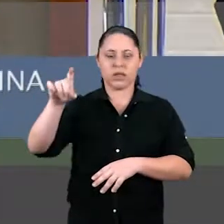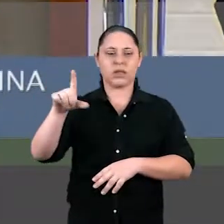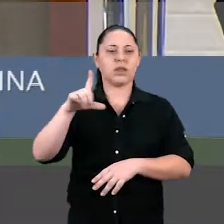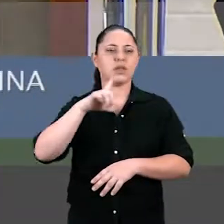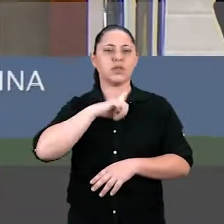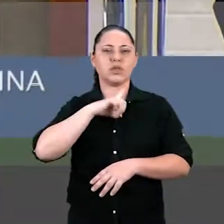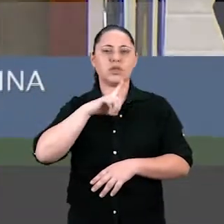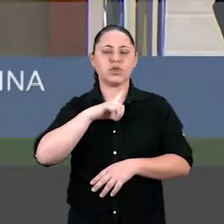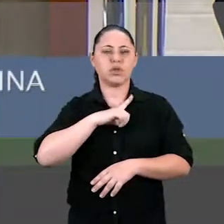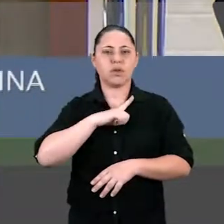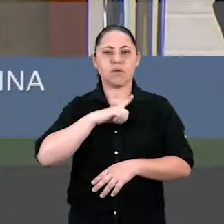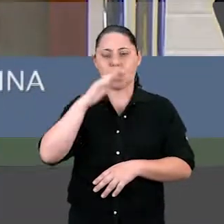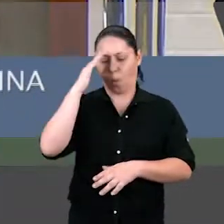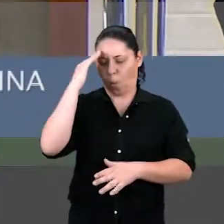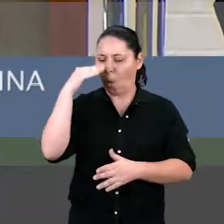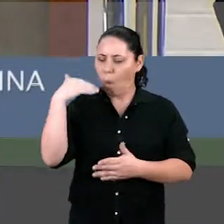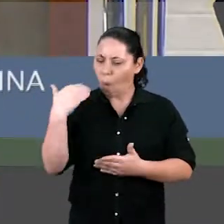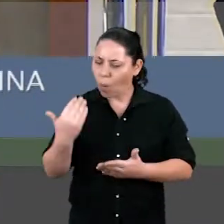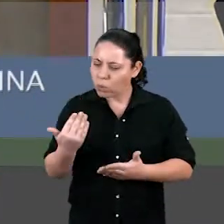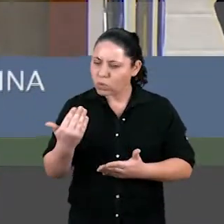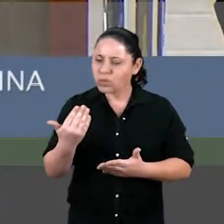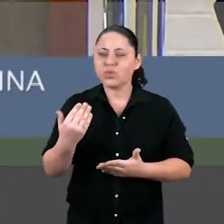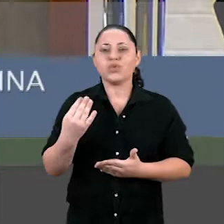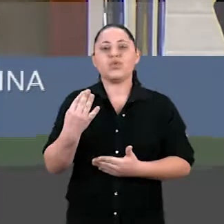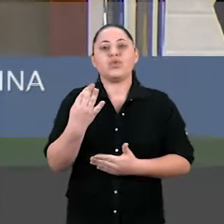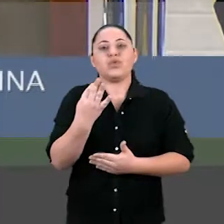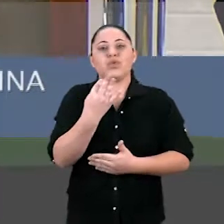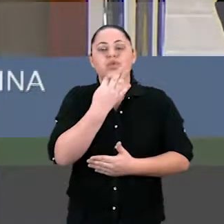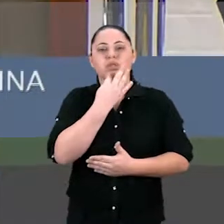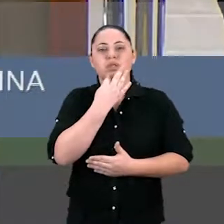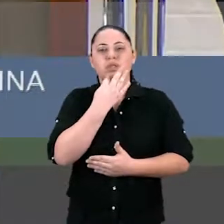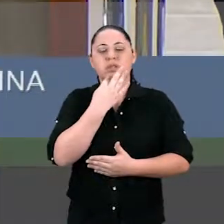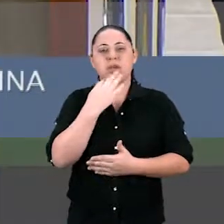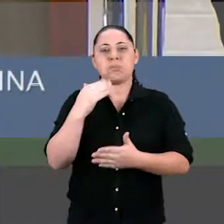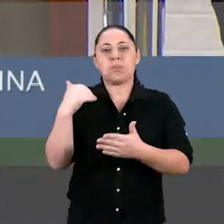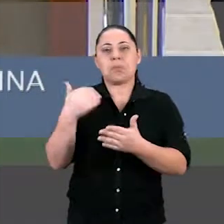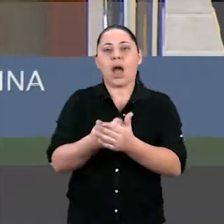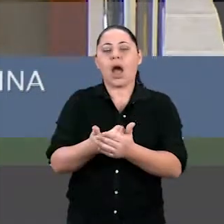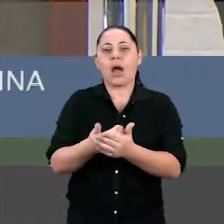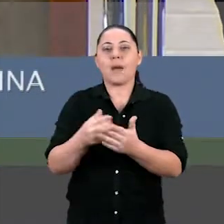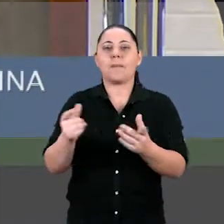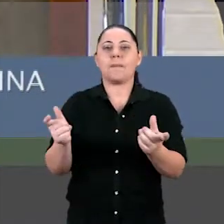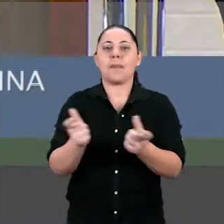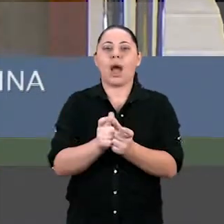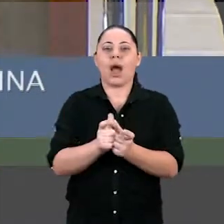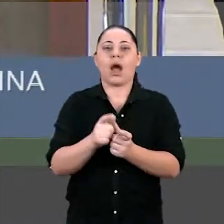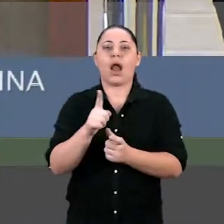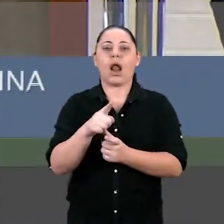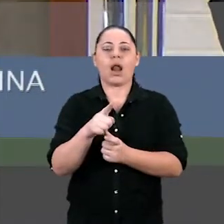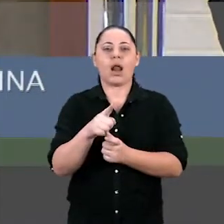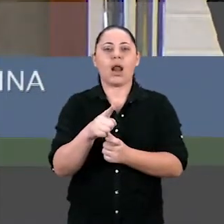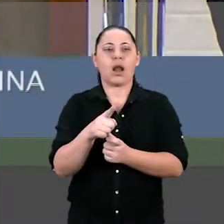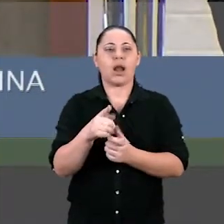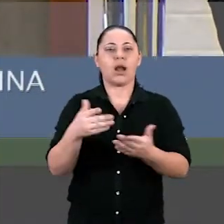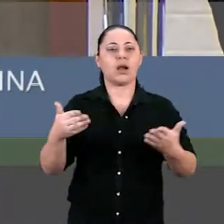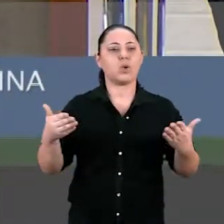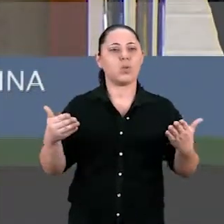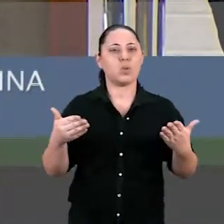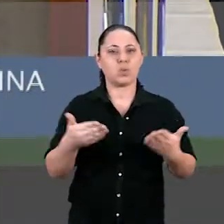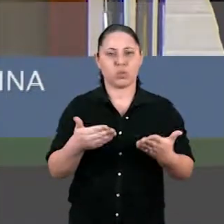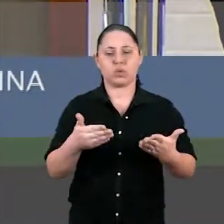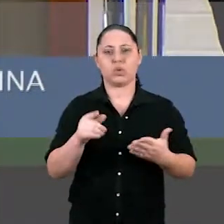eu tive a honra de conhecer mais recentemente, ela, na dicção do homenageado deste